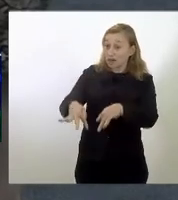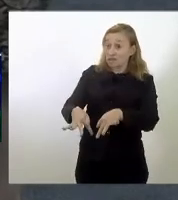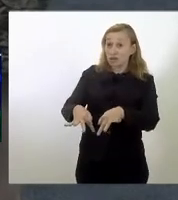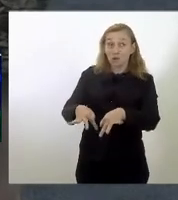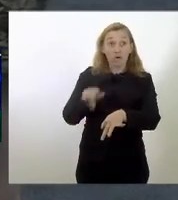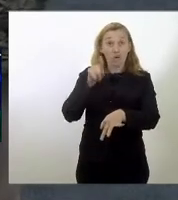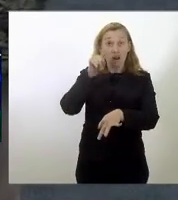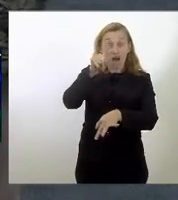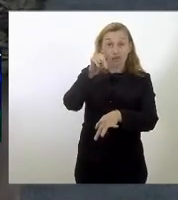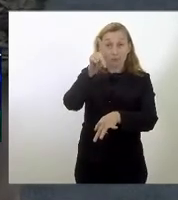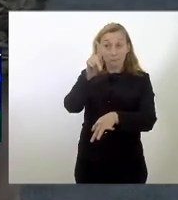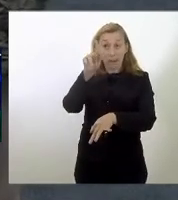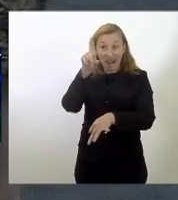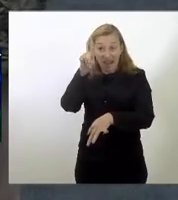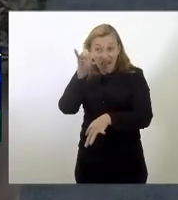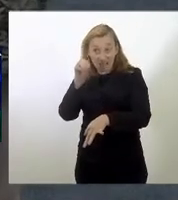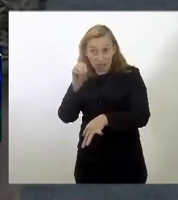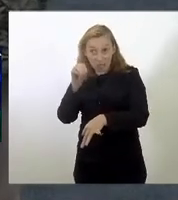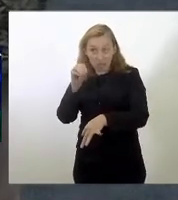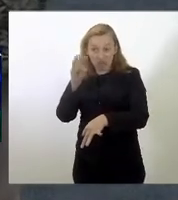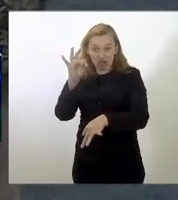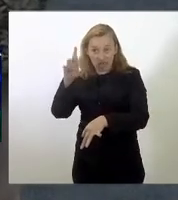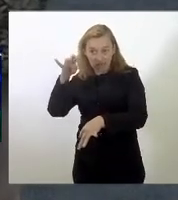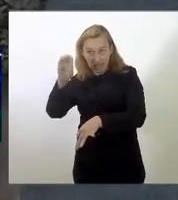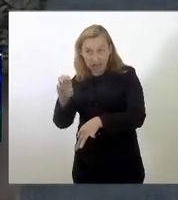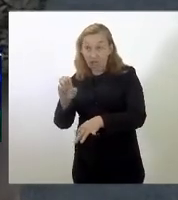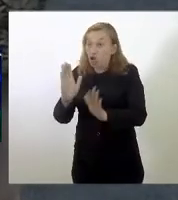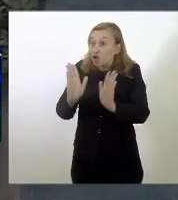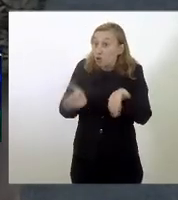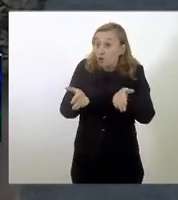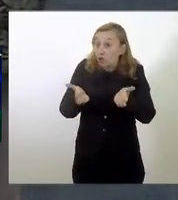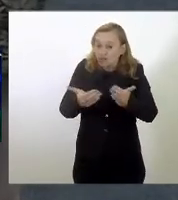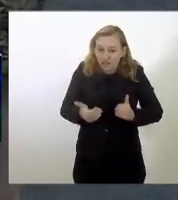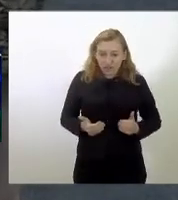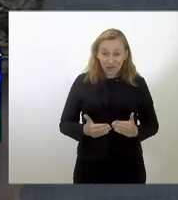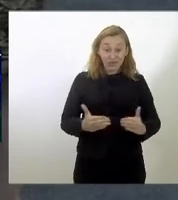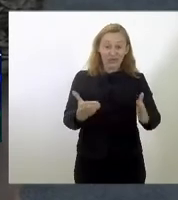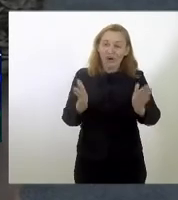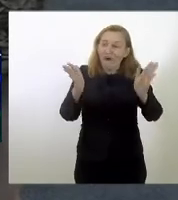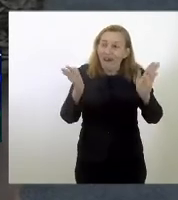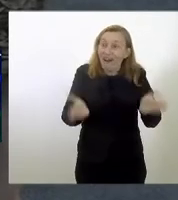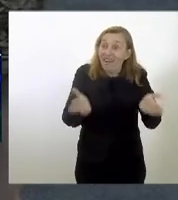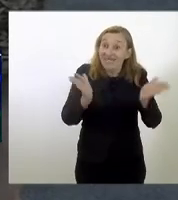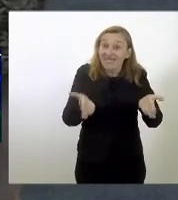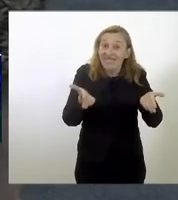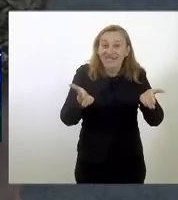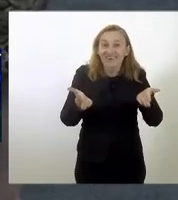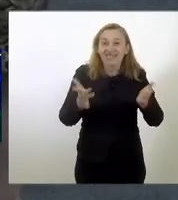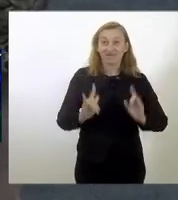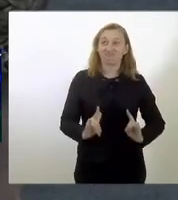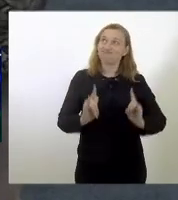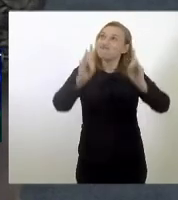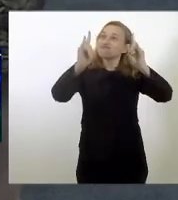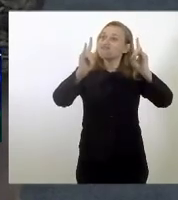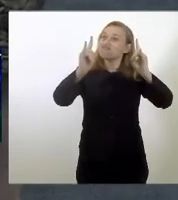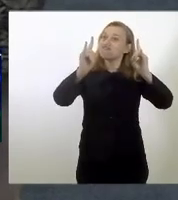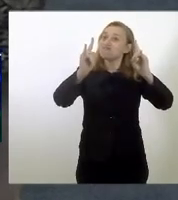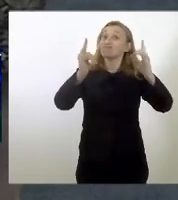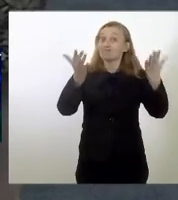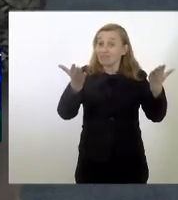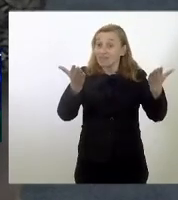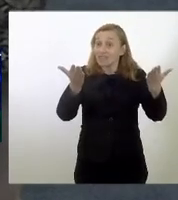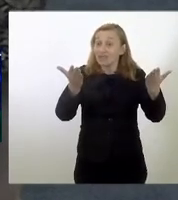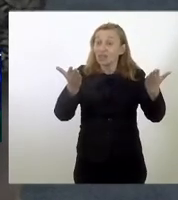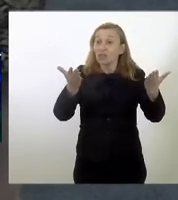Palácio Tiradentes e hoje inaugurou aqui, neste edifício que é o Lúcio Costa,